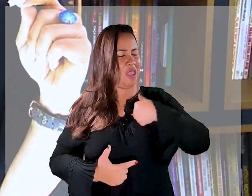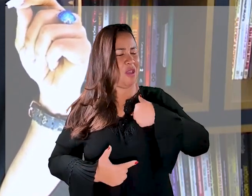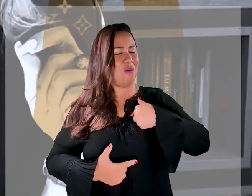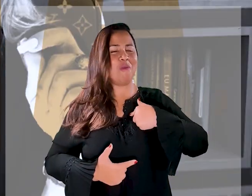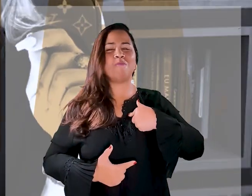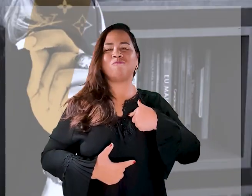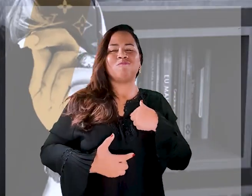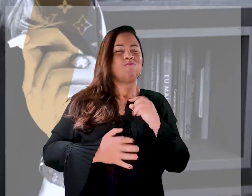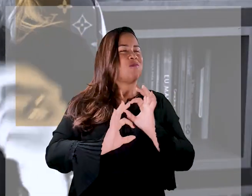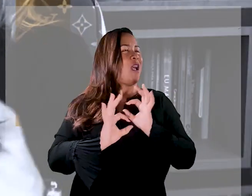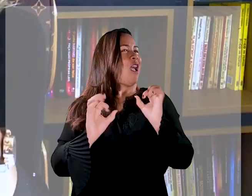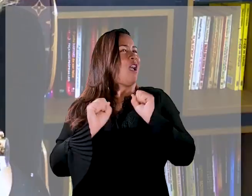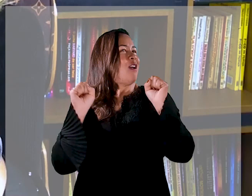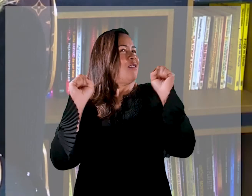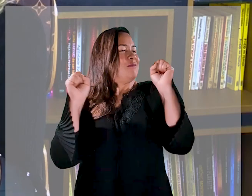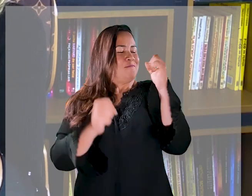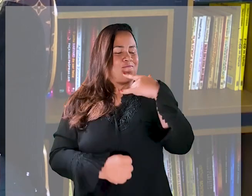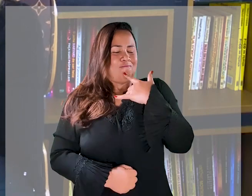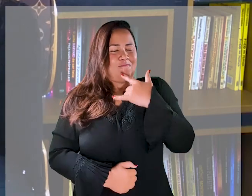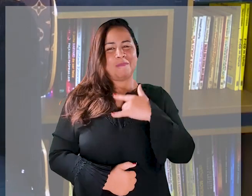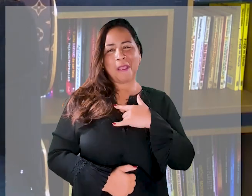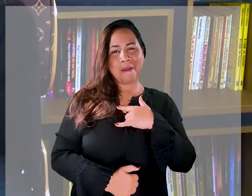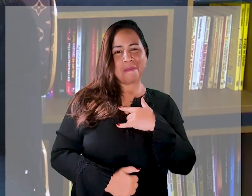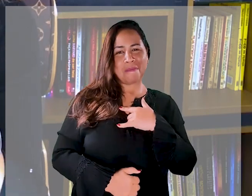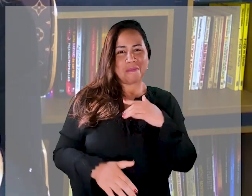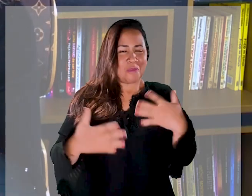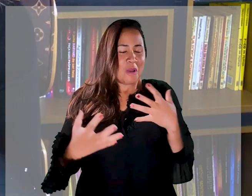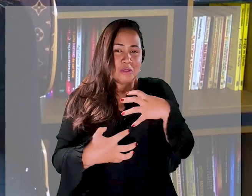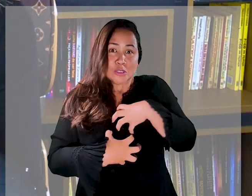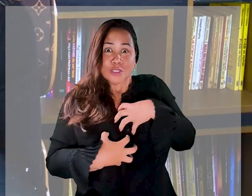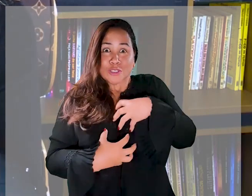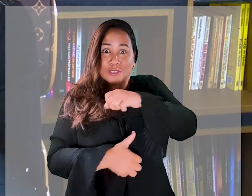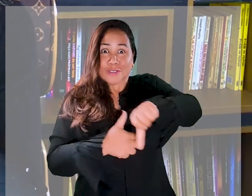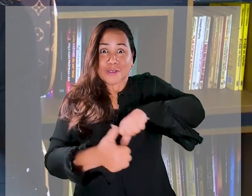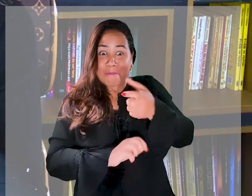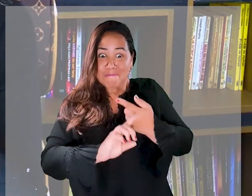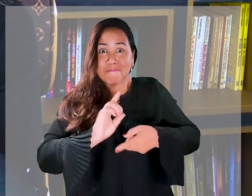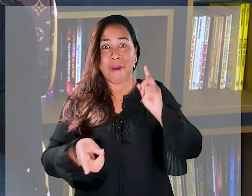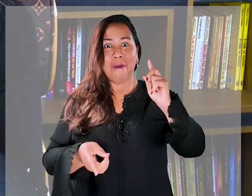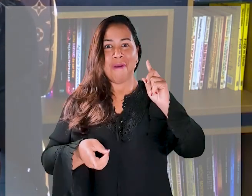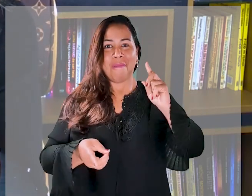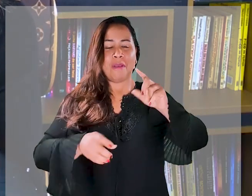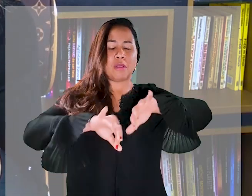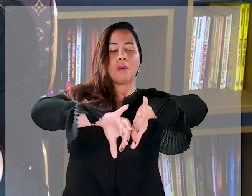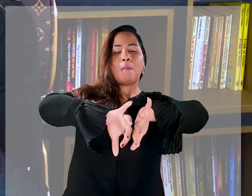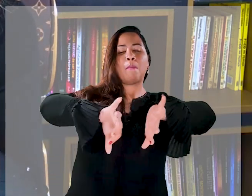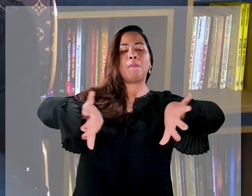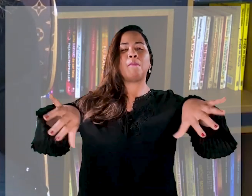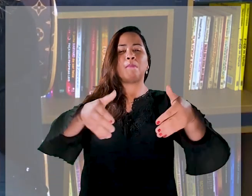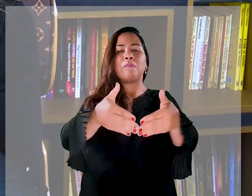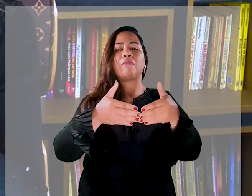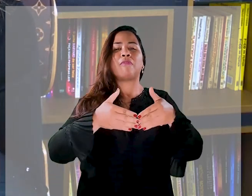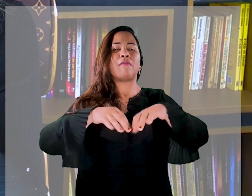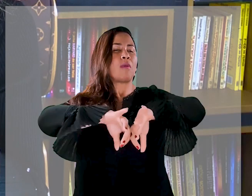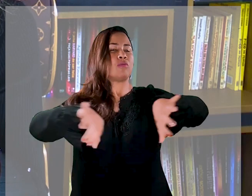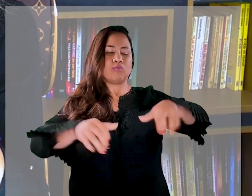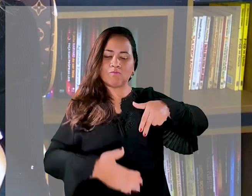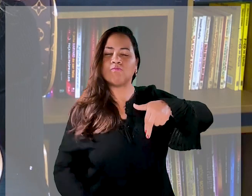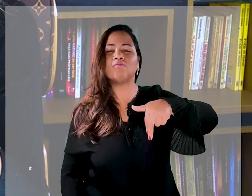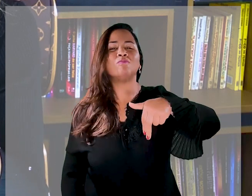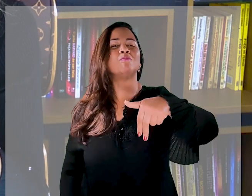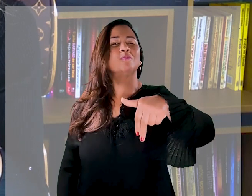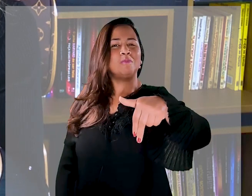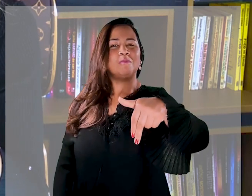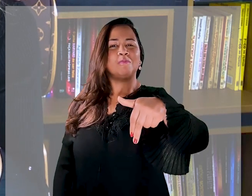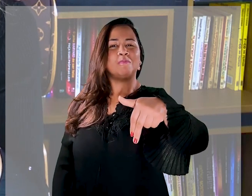ninguém me segura. Uma vez que você não depende da opinião dos outros para ser aquilo que você veio fazer no mundo. As